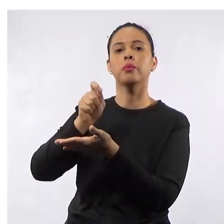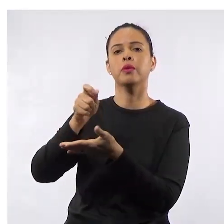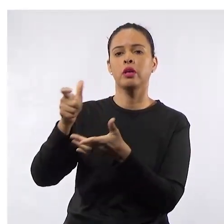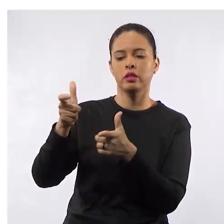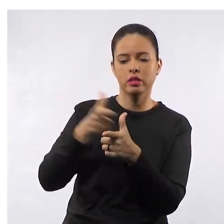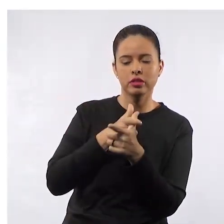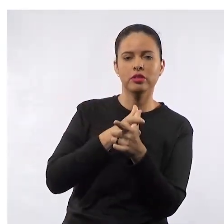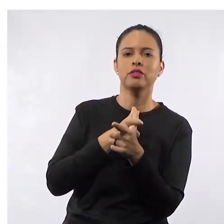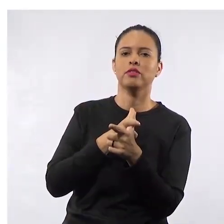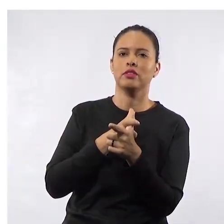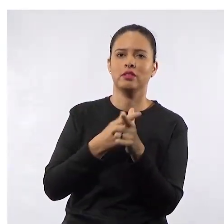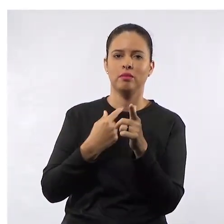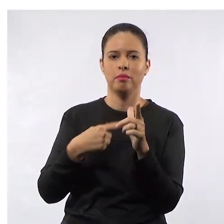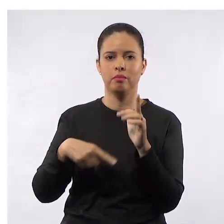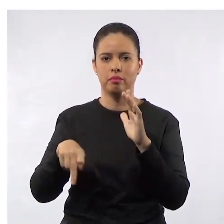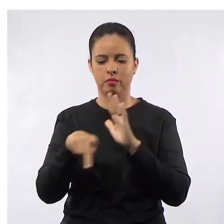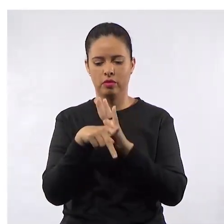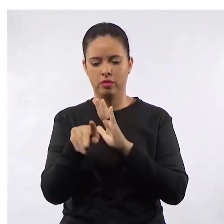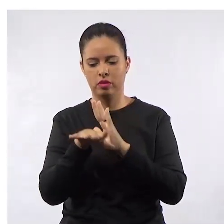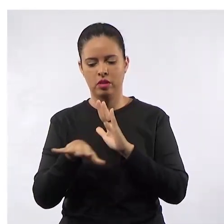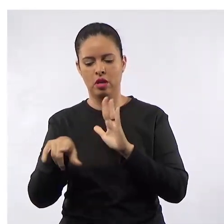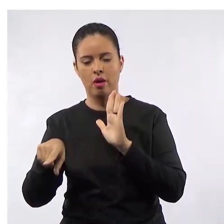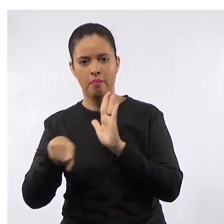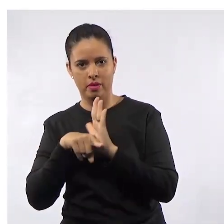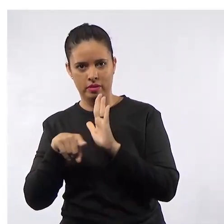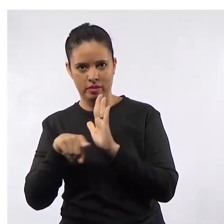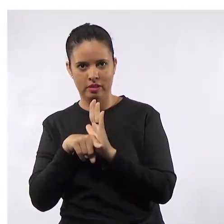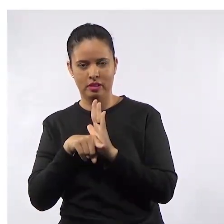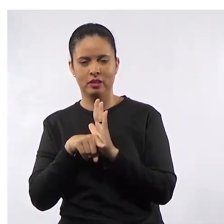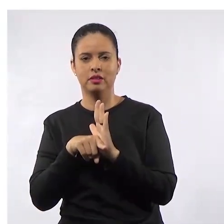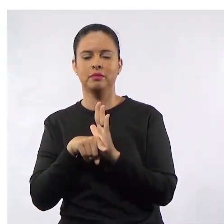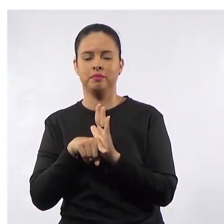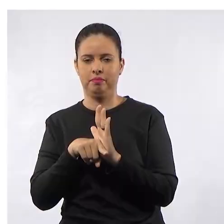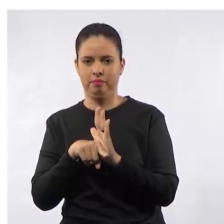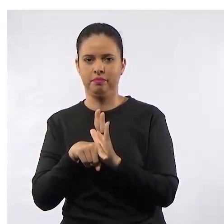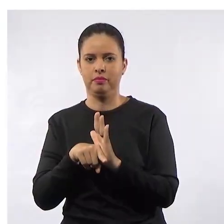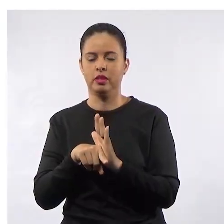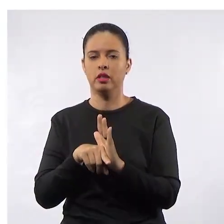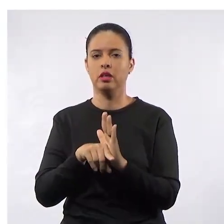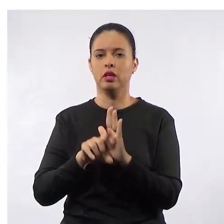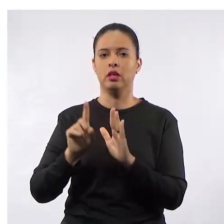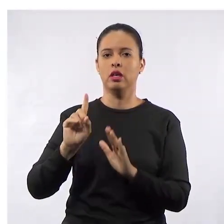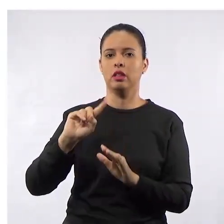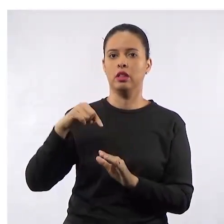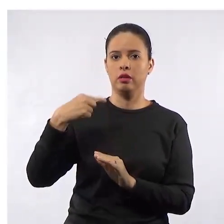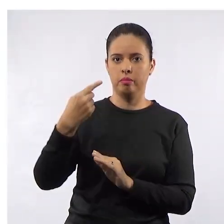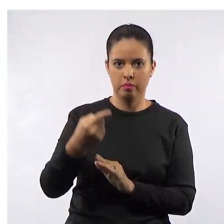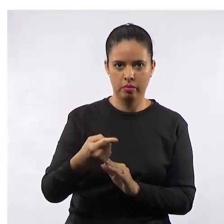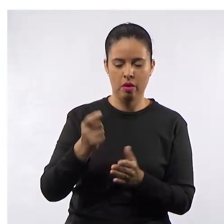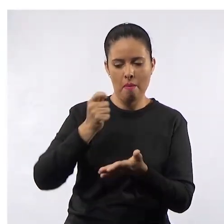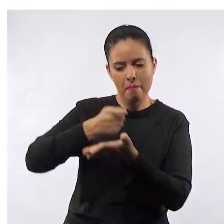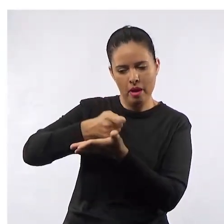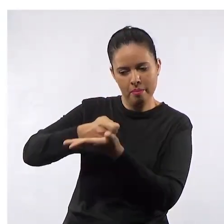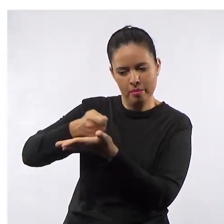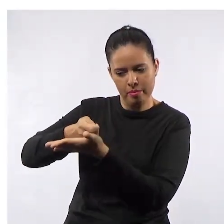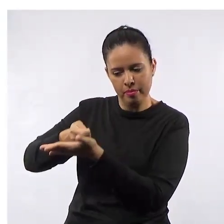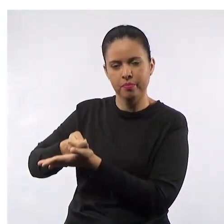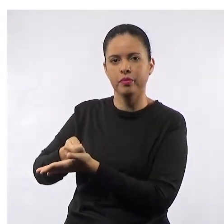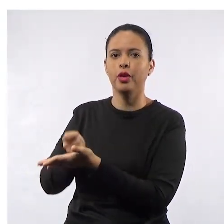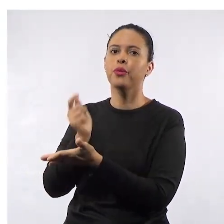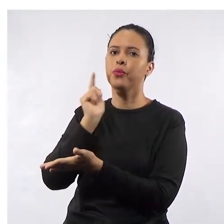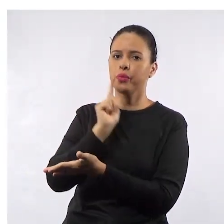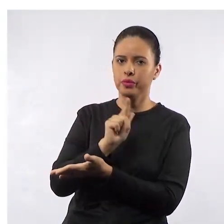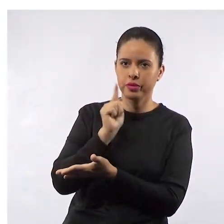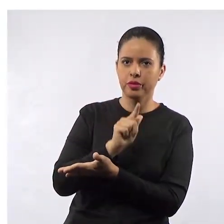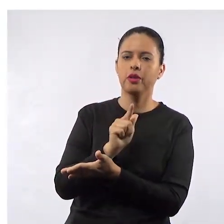das dívidas ou seja do passivo Pagando os débitos existentes né somente com a conclusão da liquidação